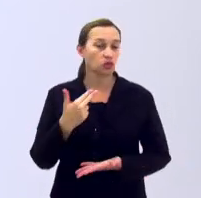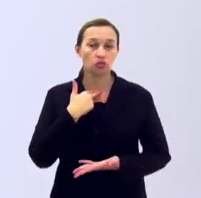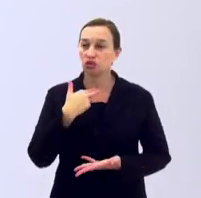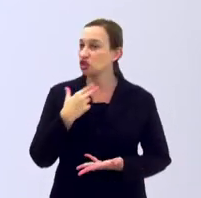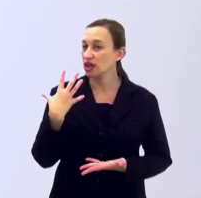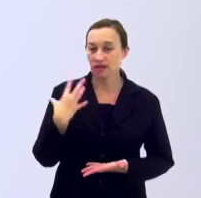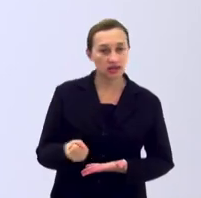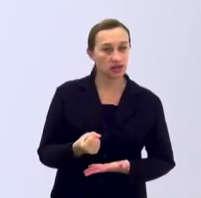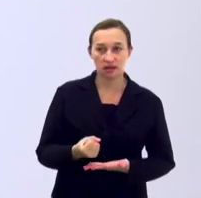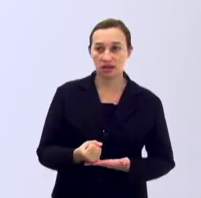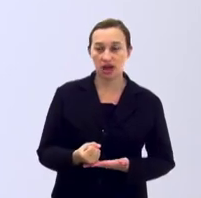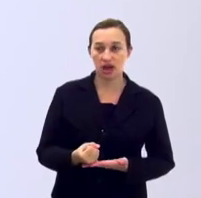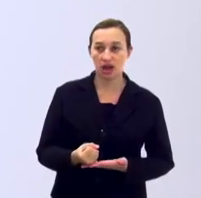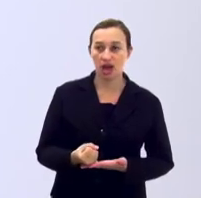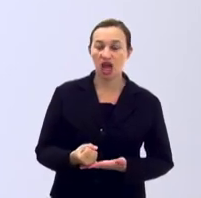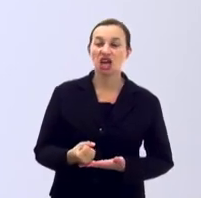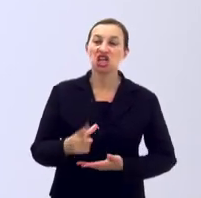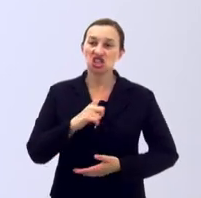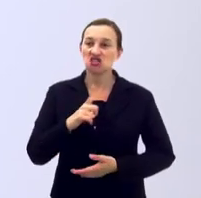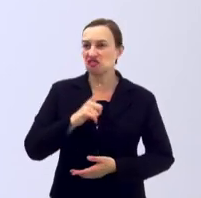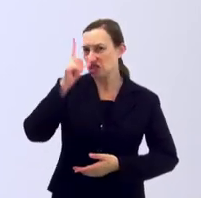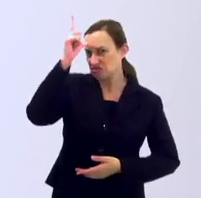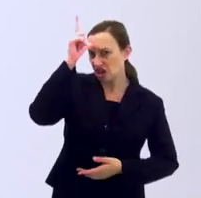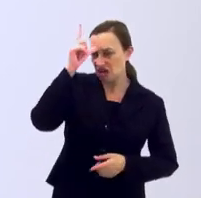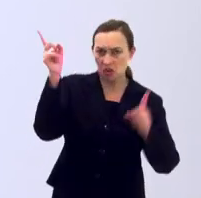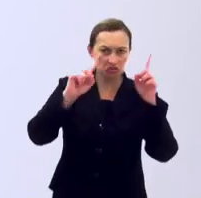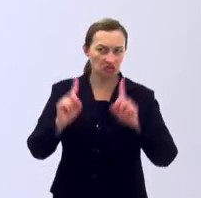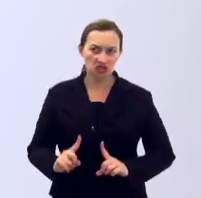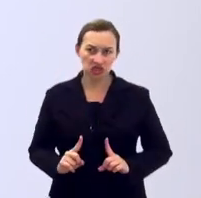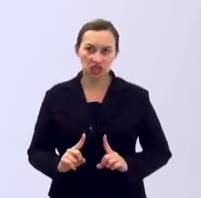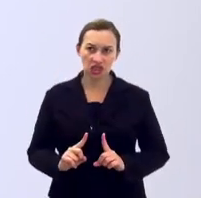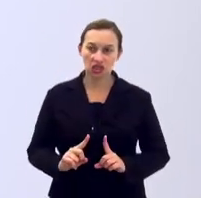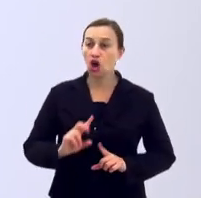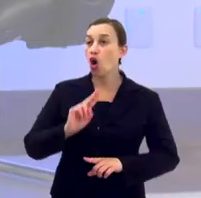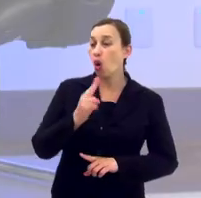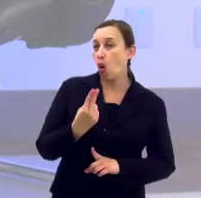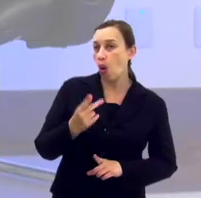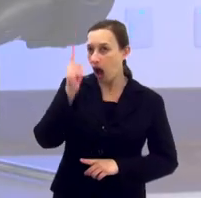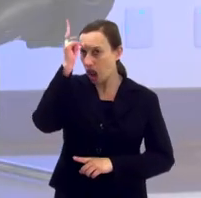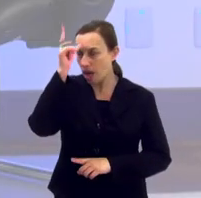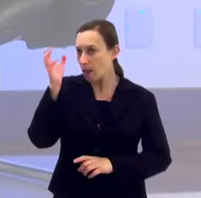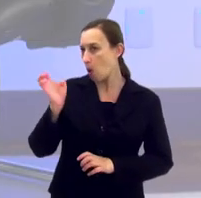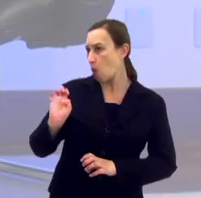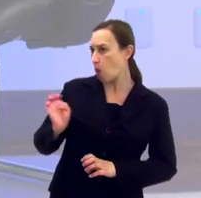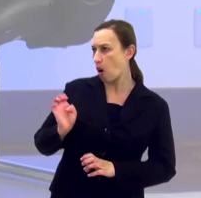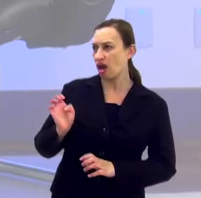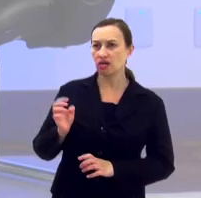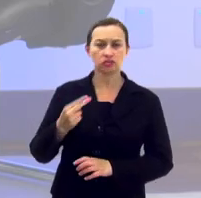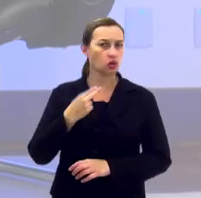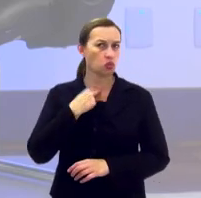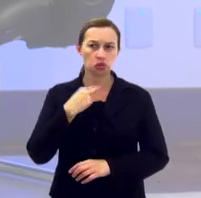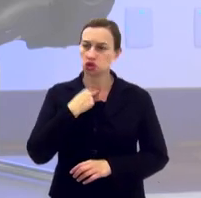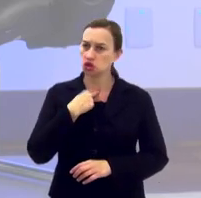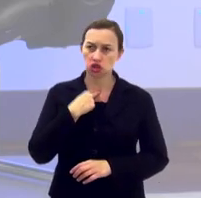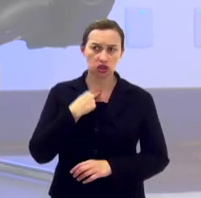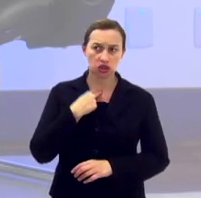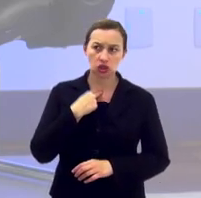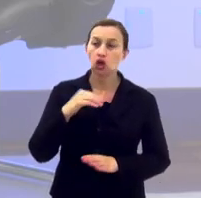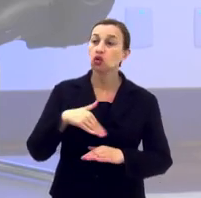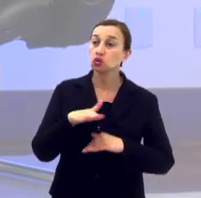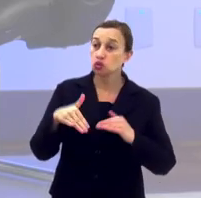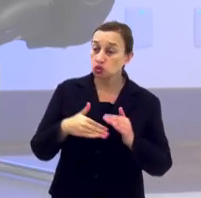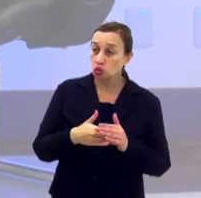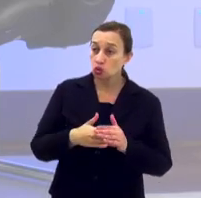podia se admitir que um alemão fosse deficiente físico ou tivesse algum problema mental. Homossexuais então, aqui, também. Homossexuais, de toda a natureza, não tem a menor